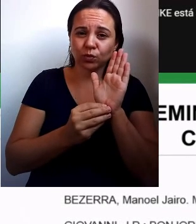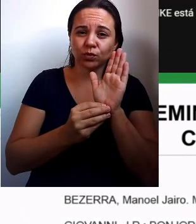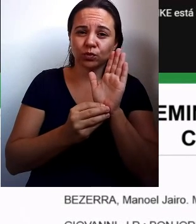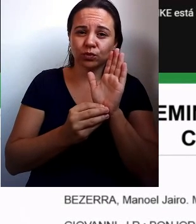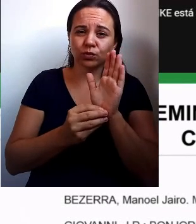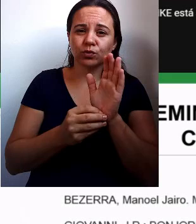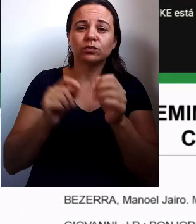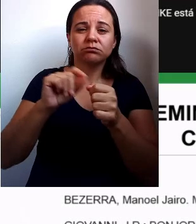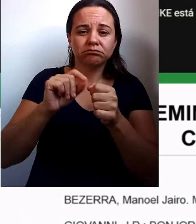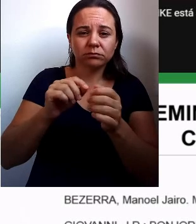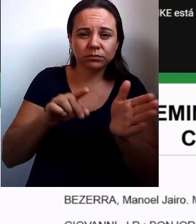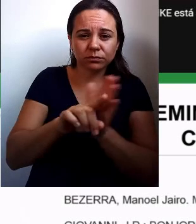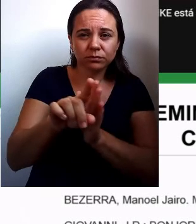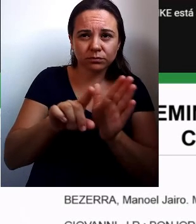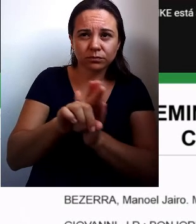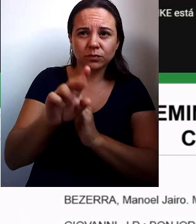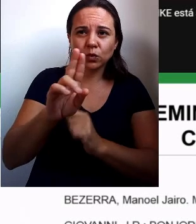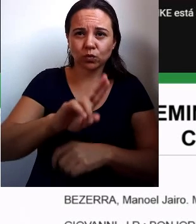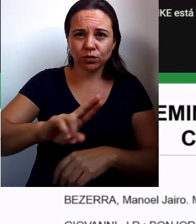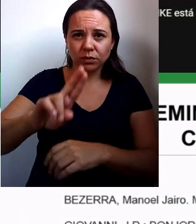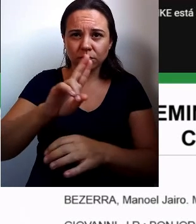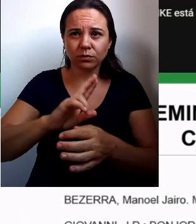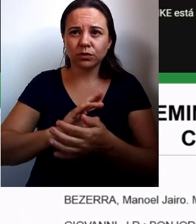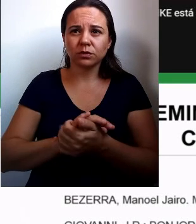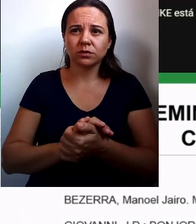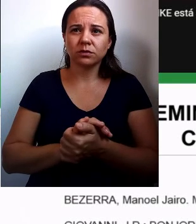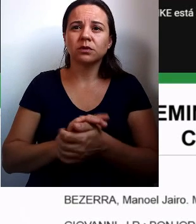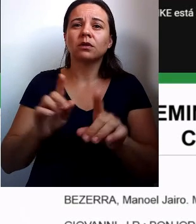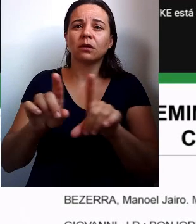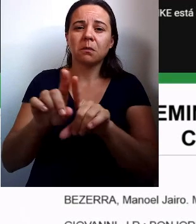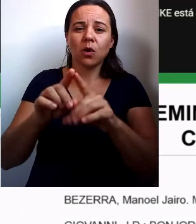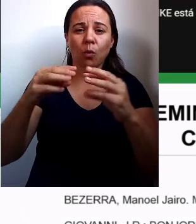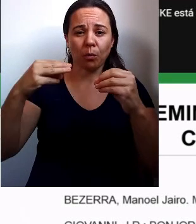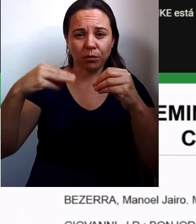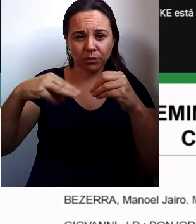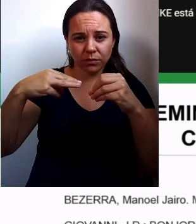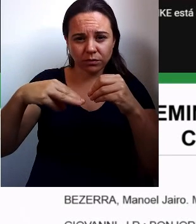para a elaboração das questões, como também a